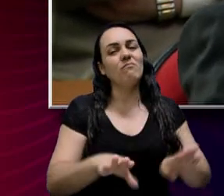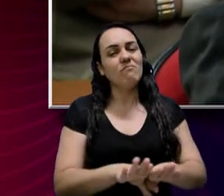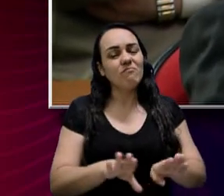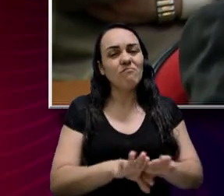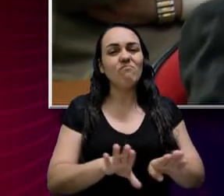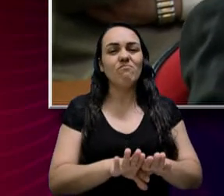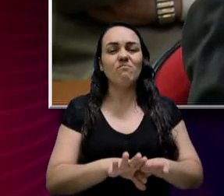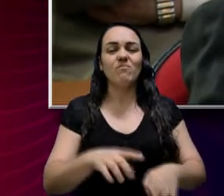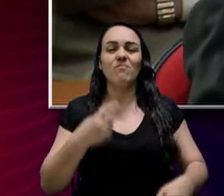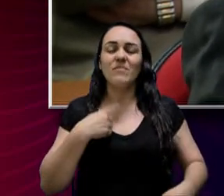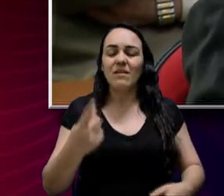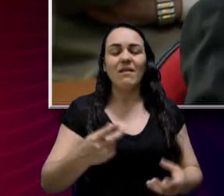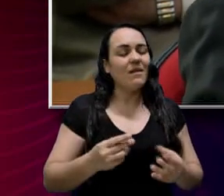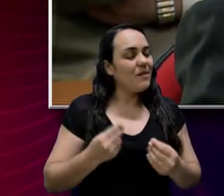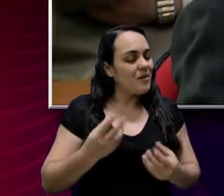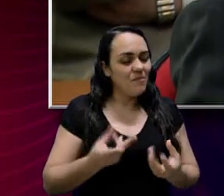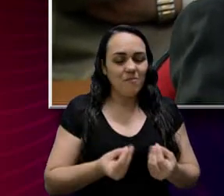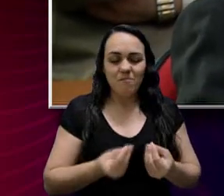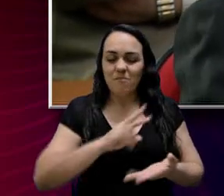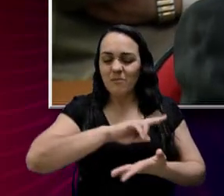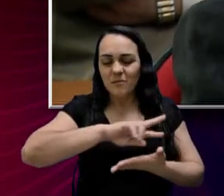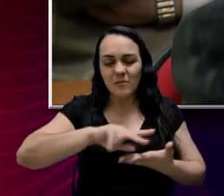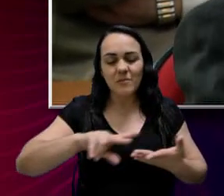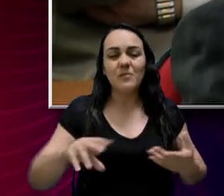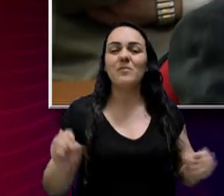Intermináveis terapias conjuntas.